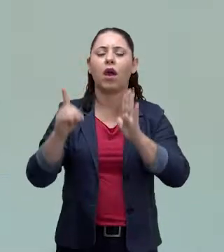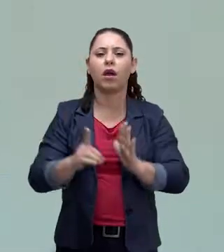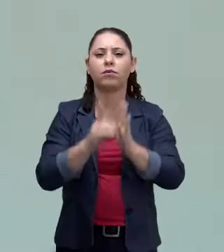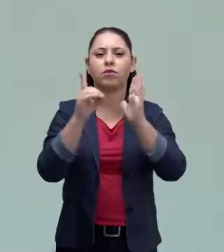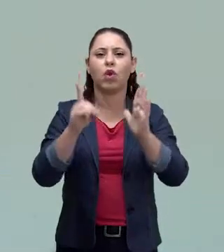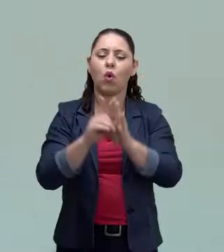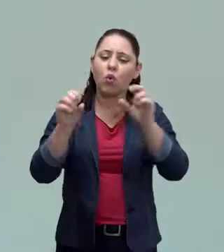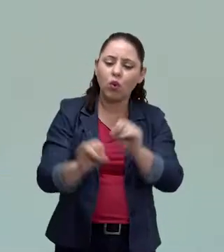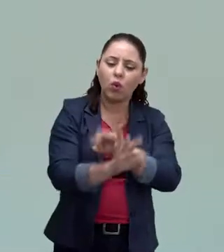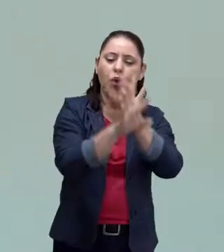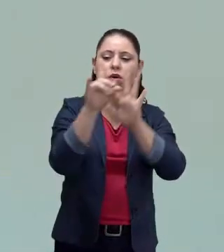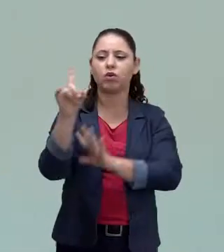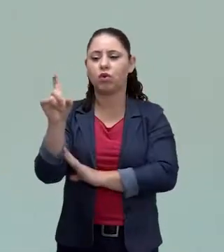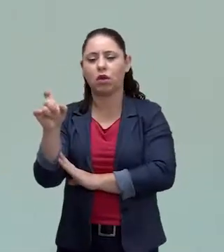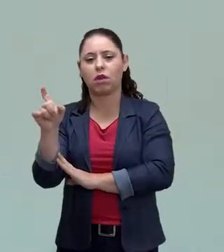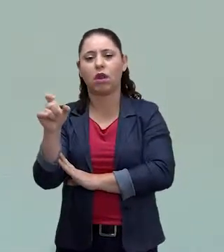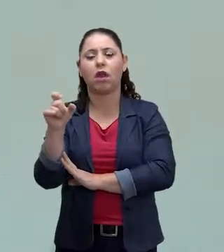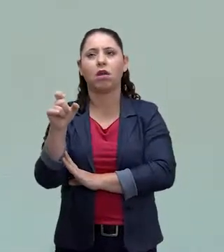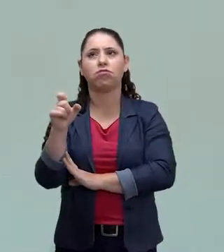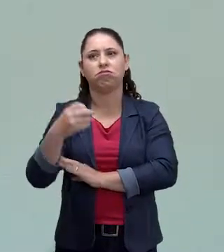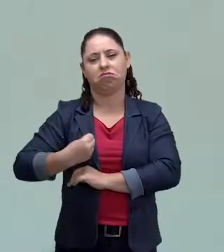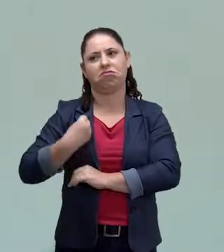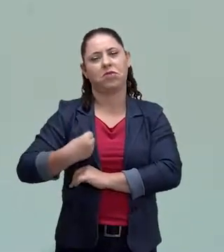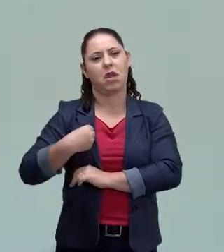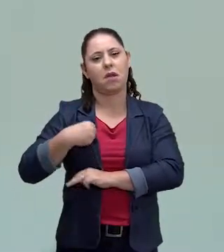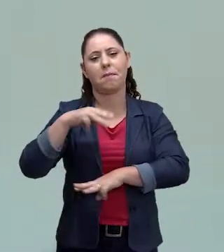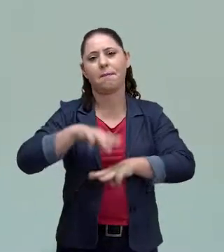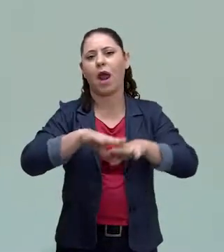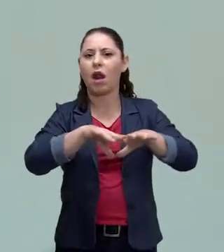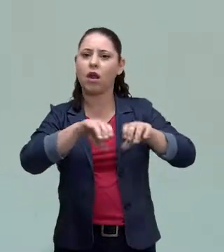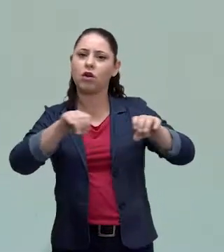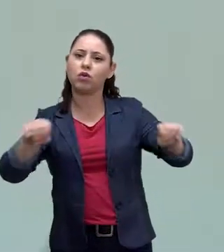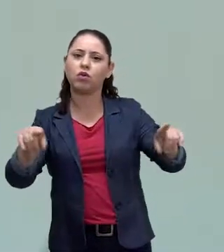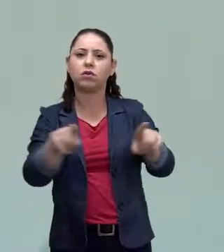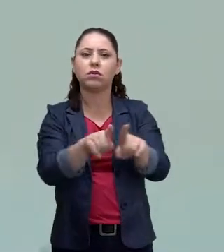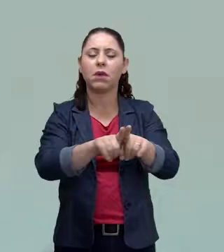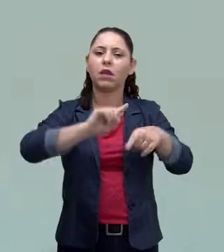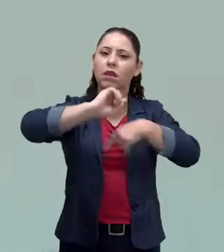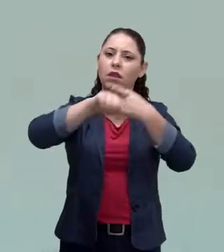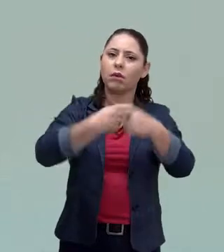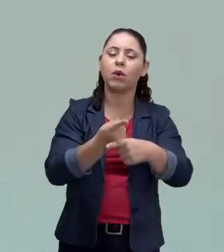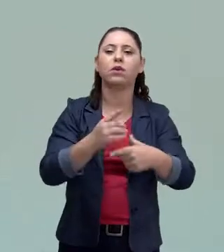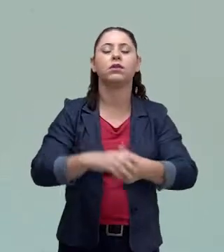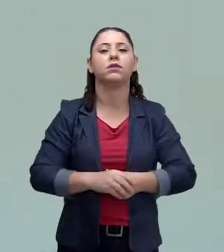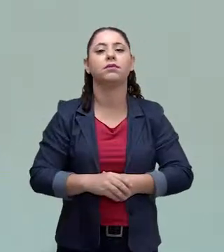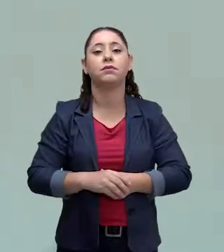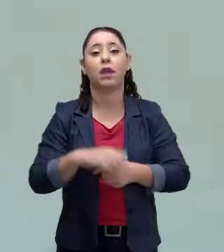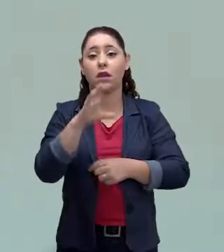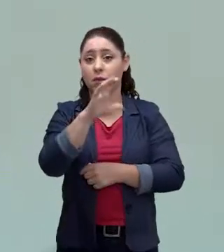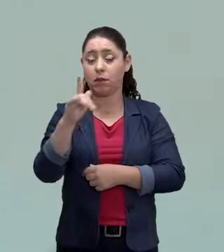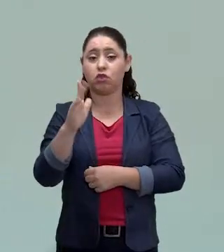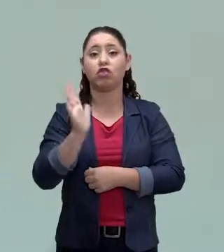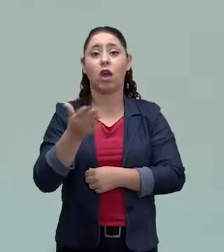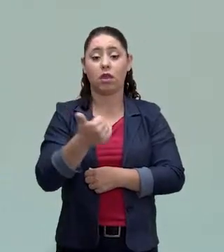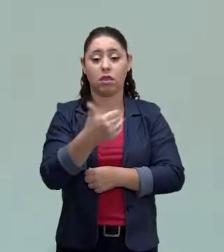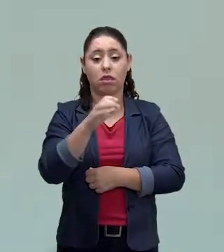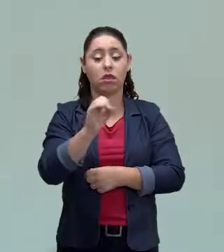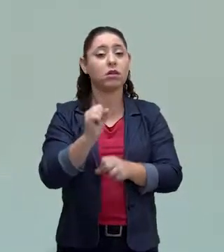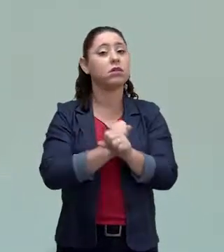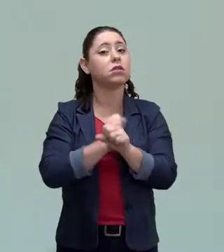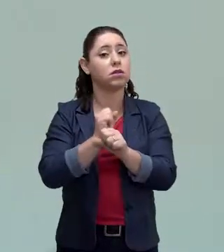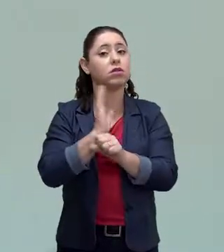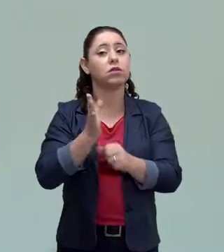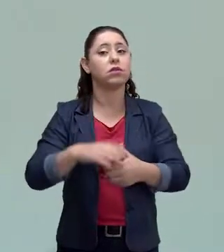Glória de Dourados. Fiquei alguns anos em Maracaju e depois vim para Campo Grande. E eu estou aqui já há 10